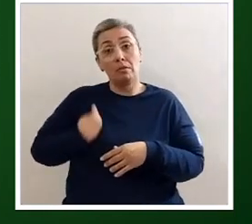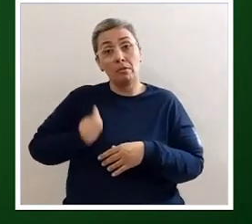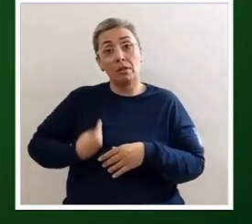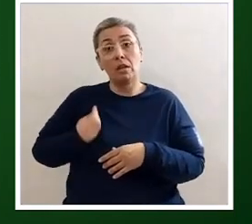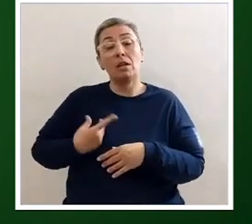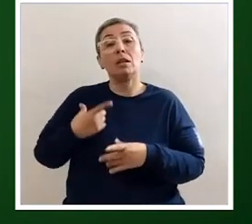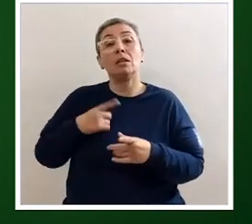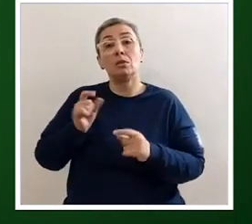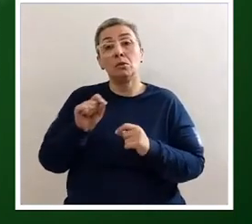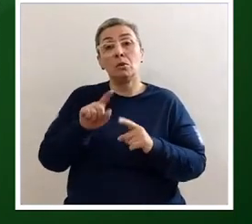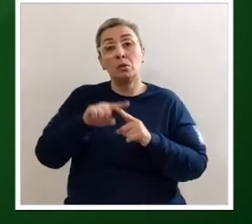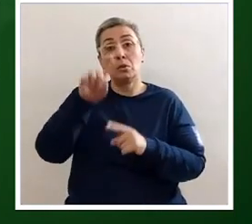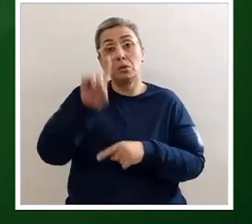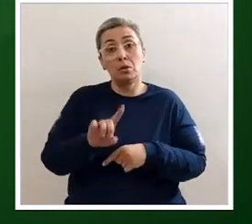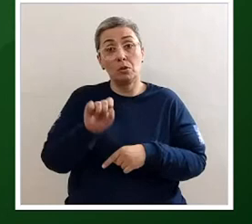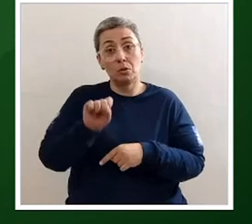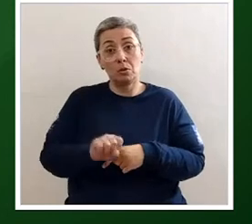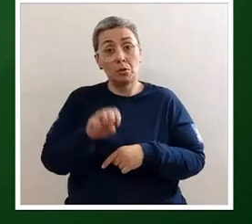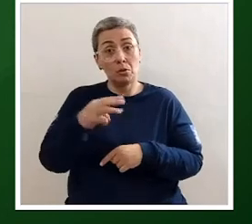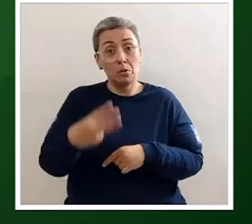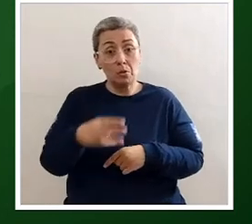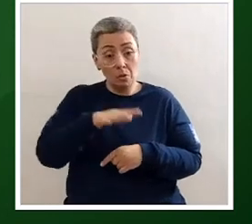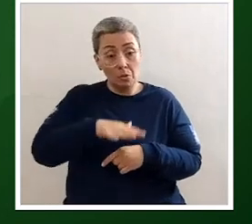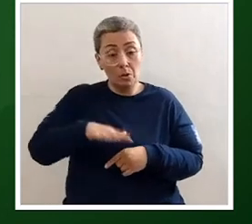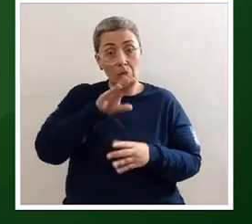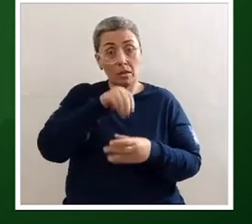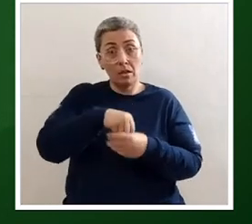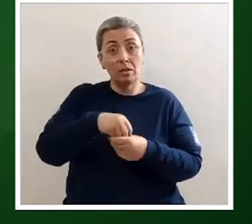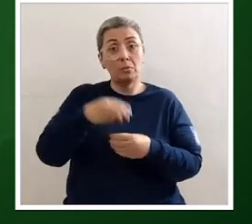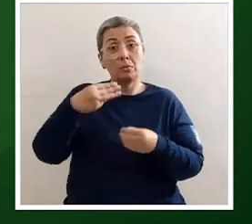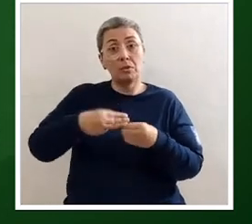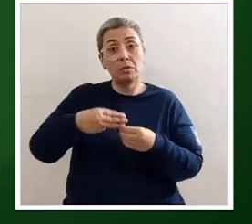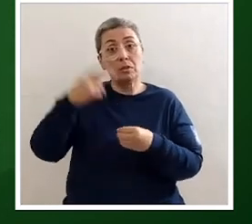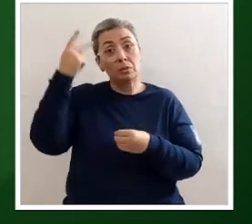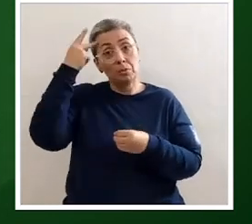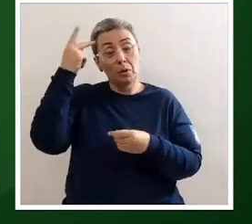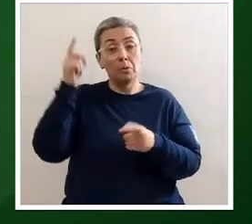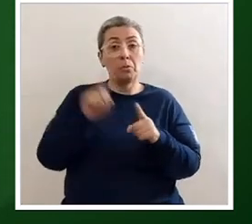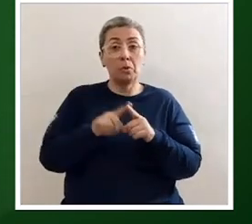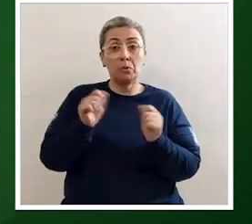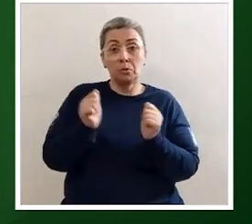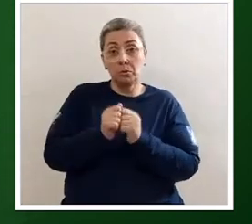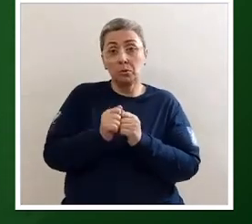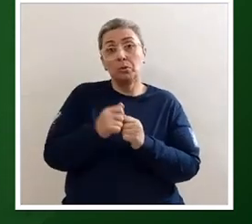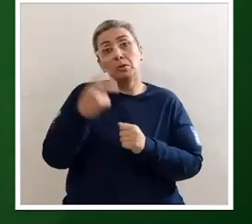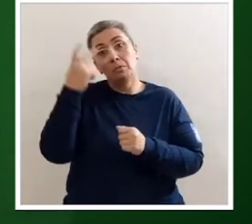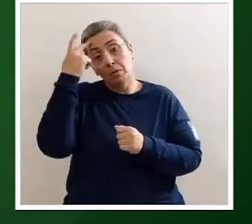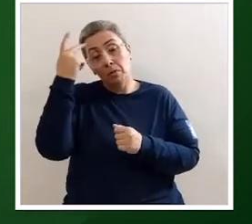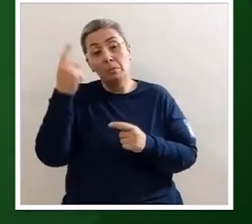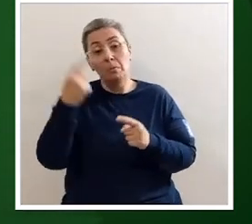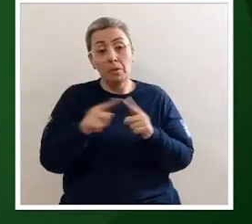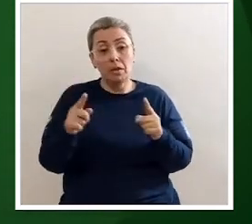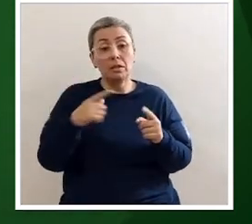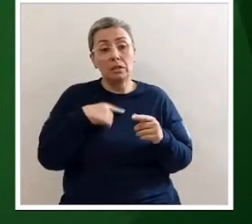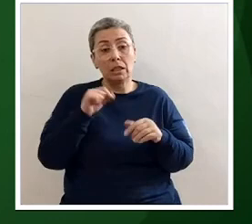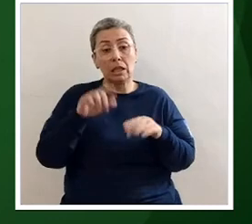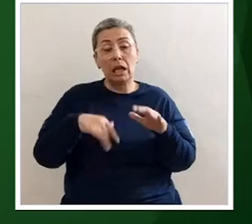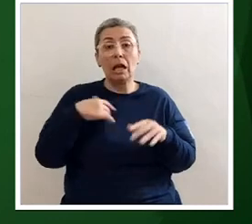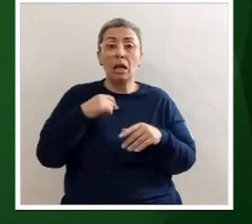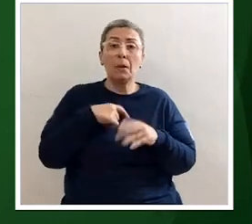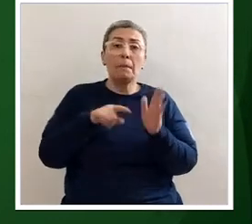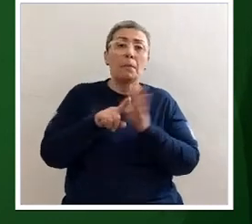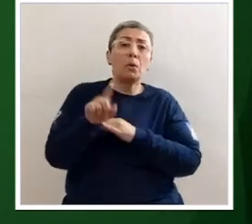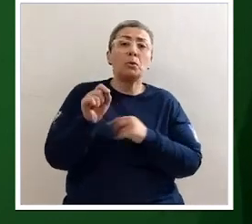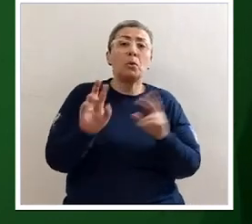vivencia né numa região dentro do Município de São Paulo então a relação com São Paulo mas de qualquer forma eu acho que fica aí essa